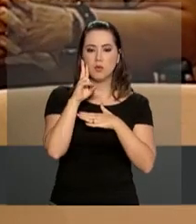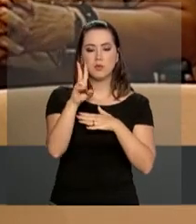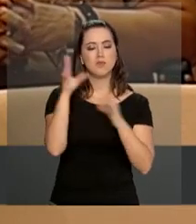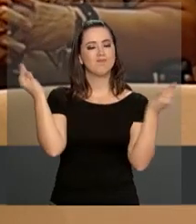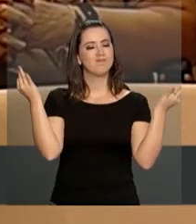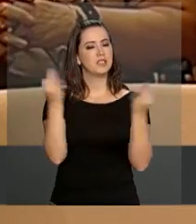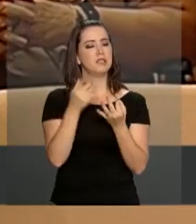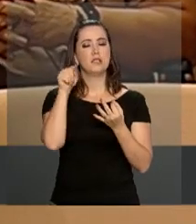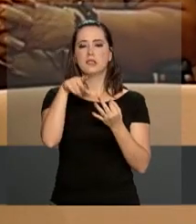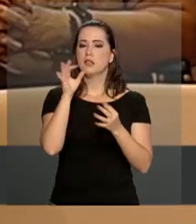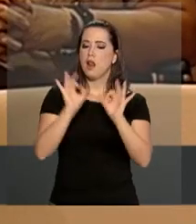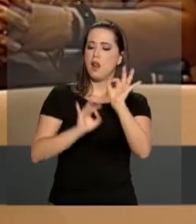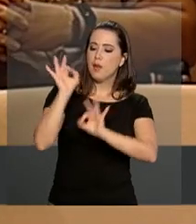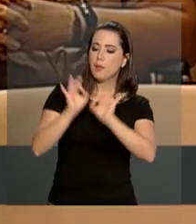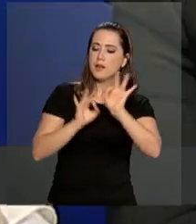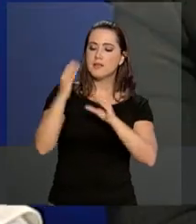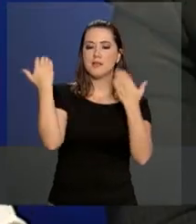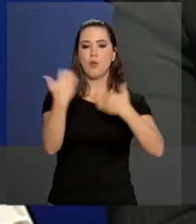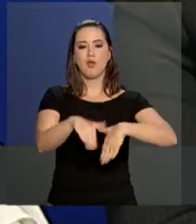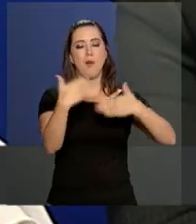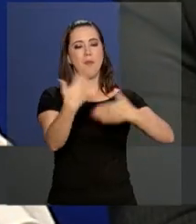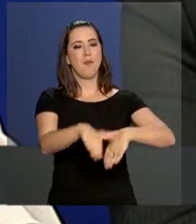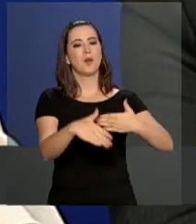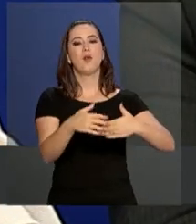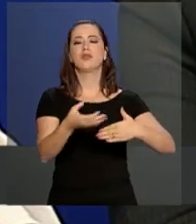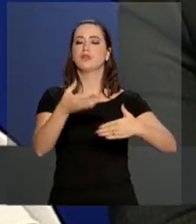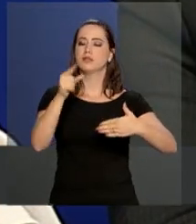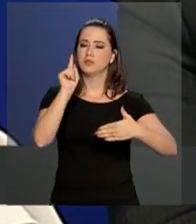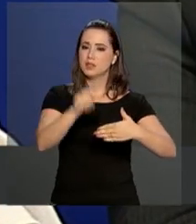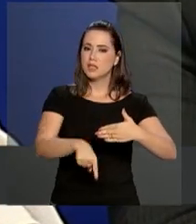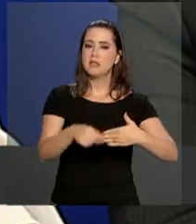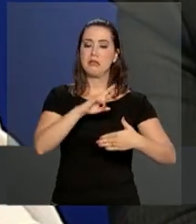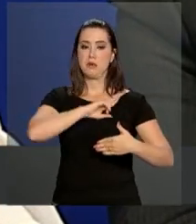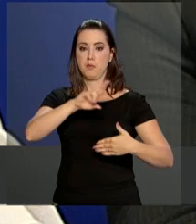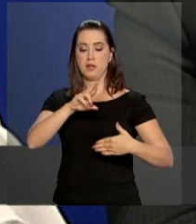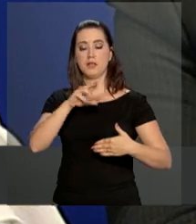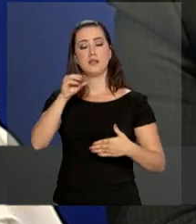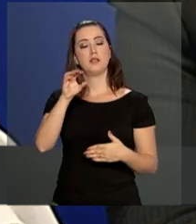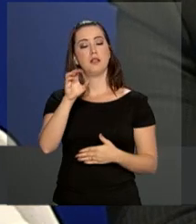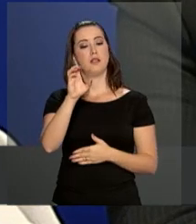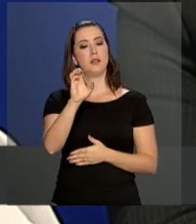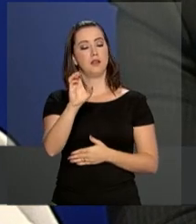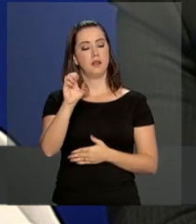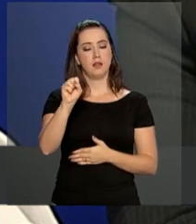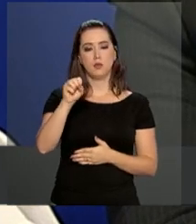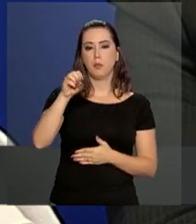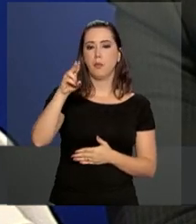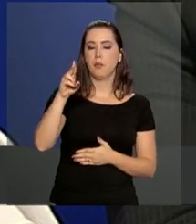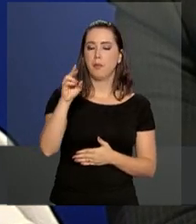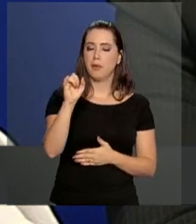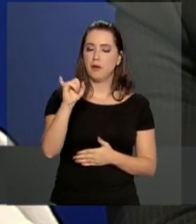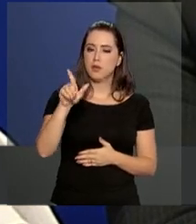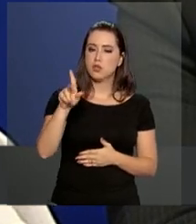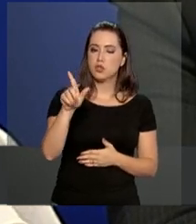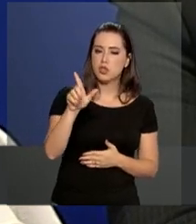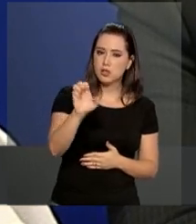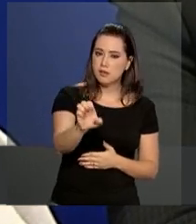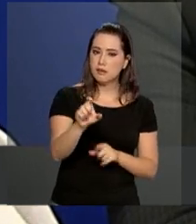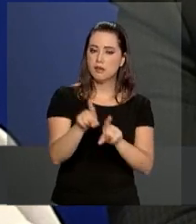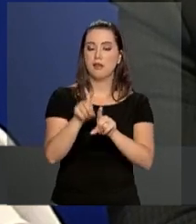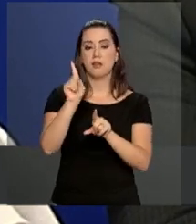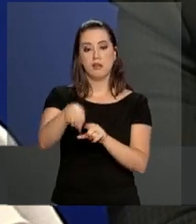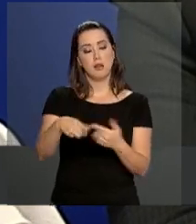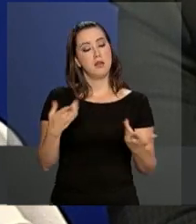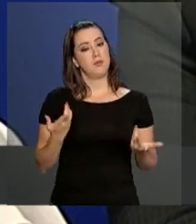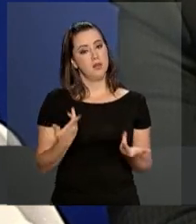elaboração da prova representado pela coordenadora chile mas especialmente cumprimentá-los pela beleza de